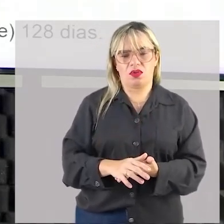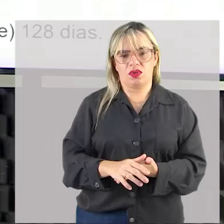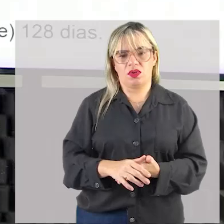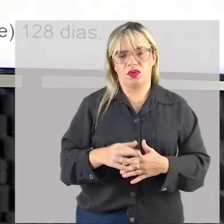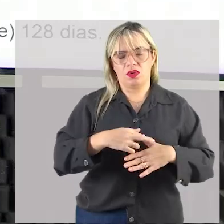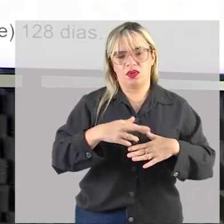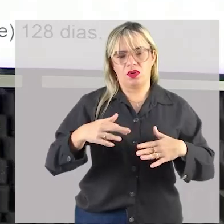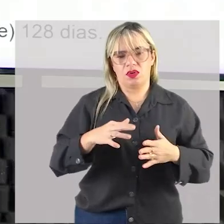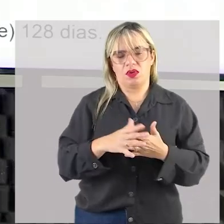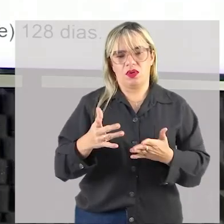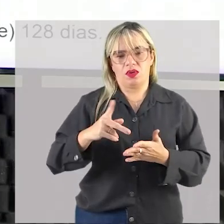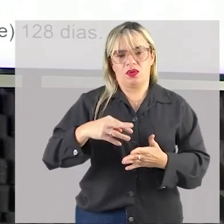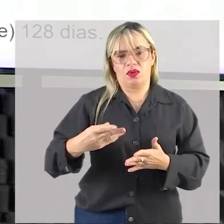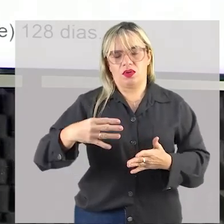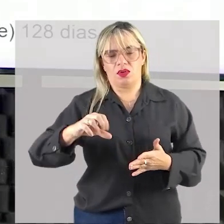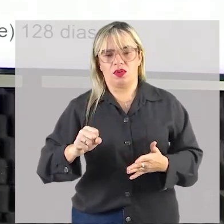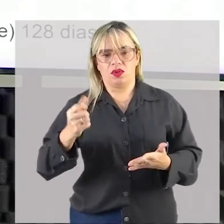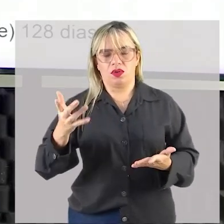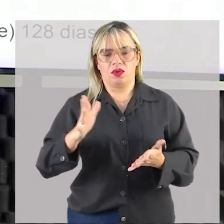Então o edital não veio.